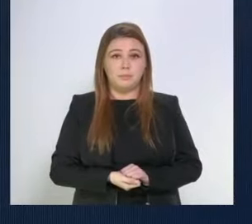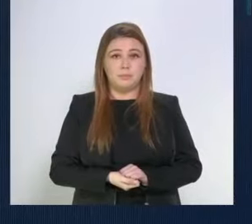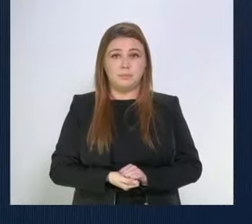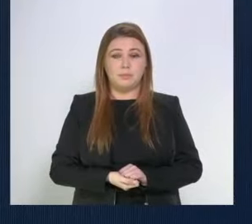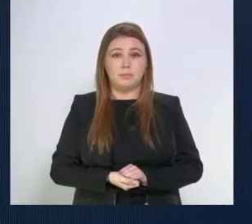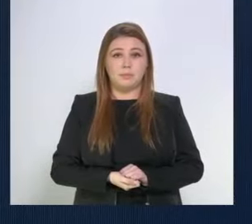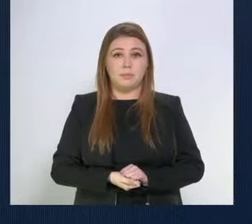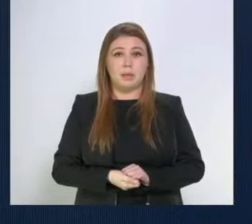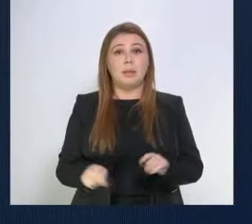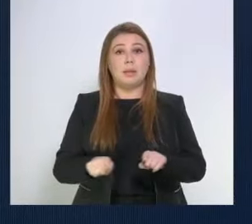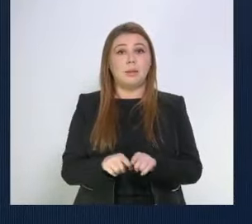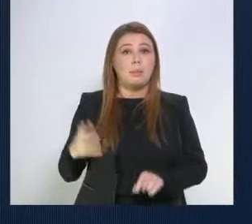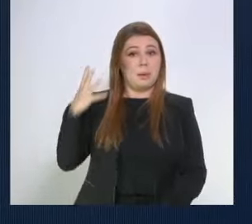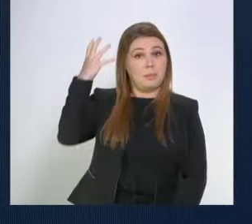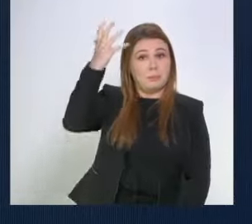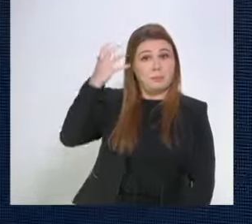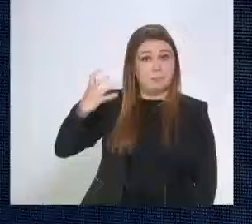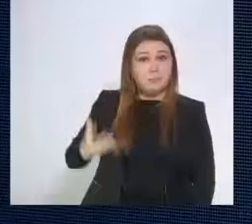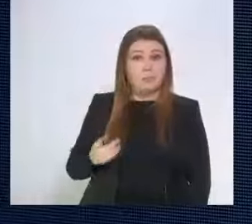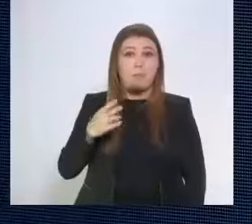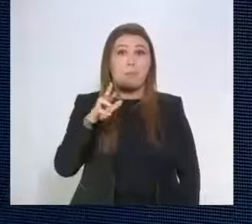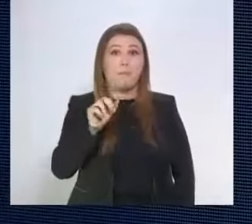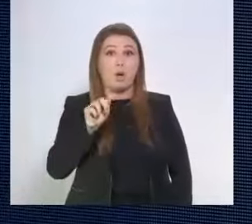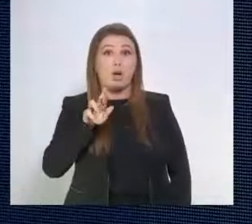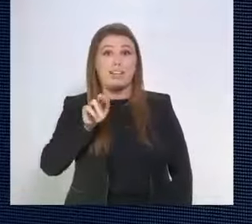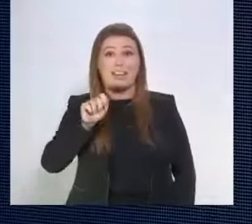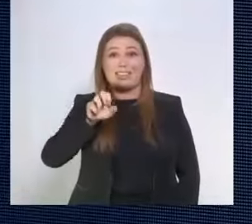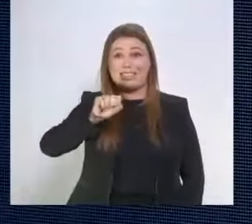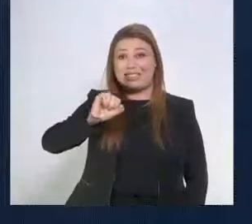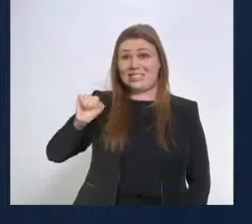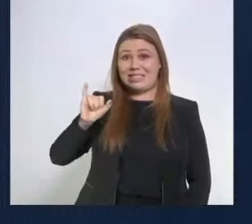E Maria Vitória, do Progressistas.